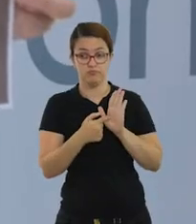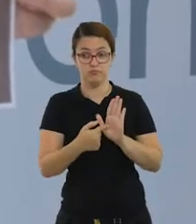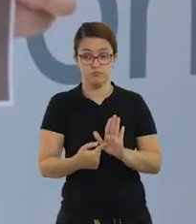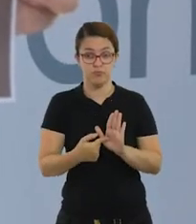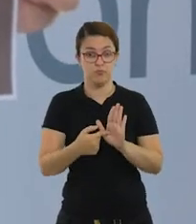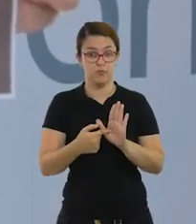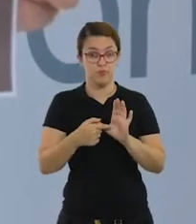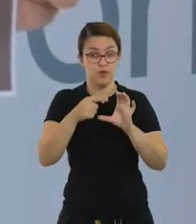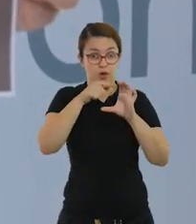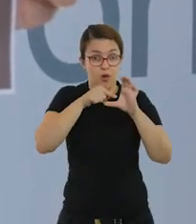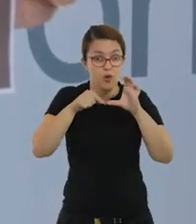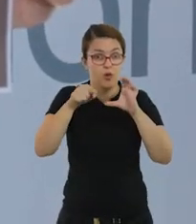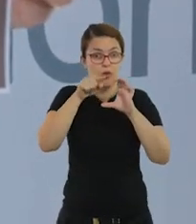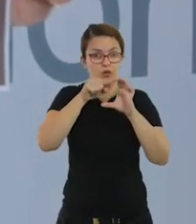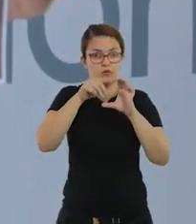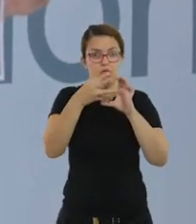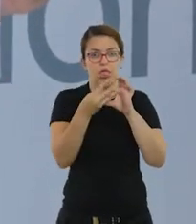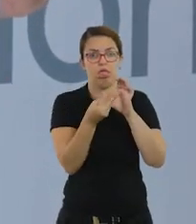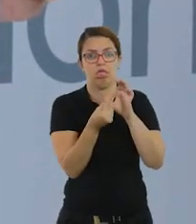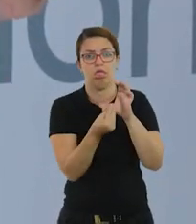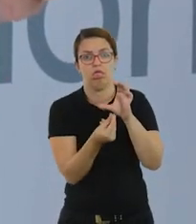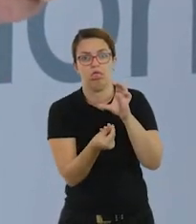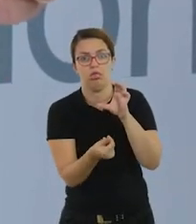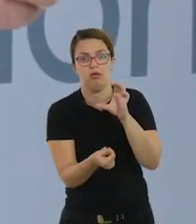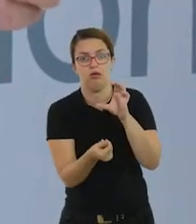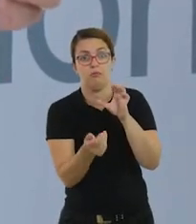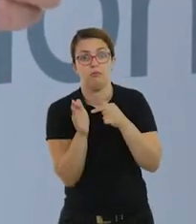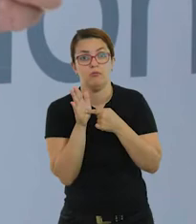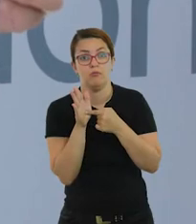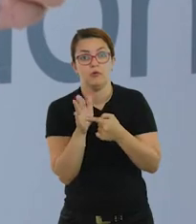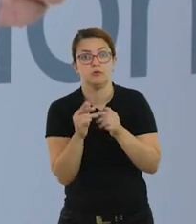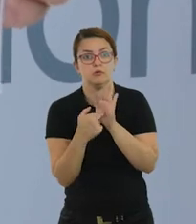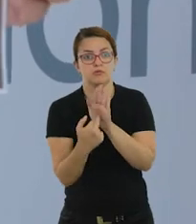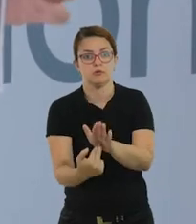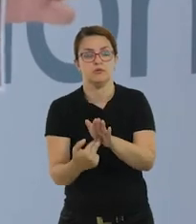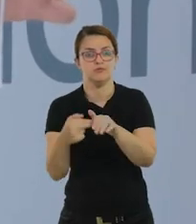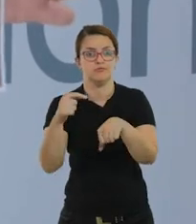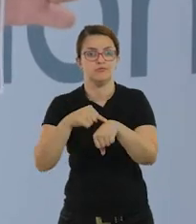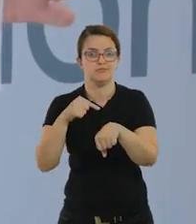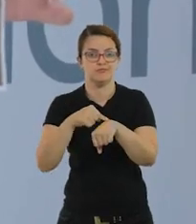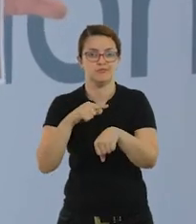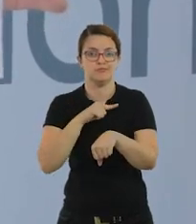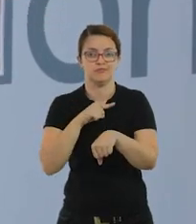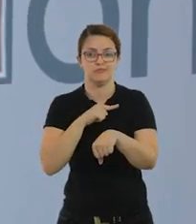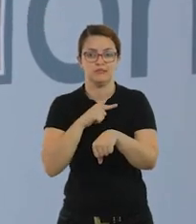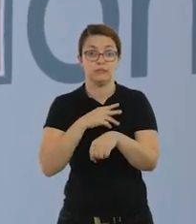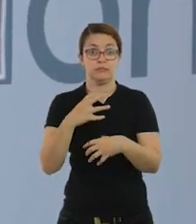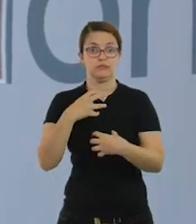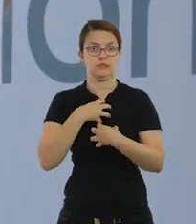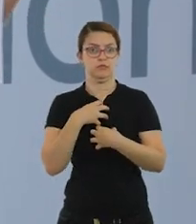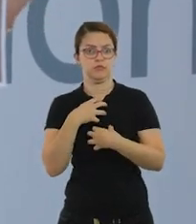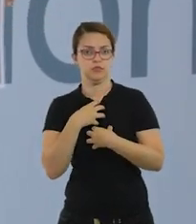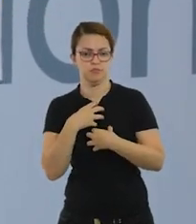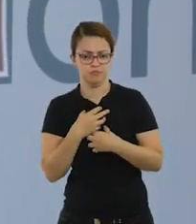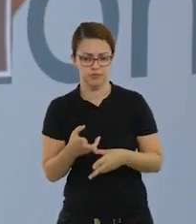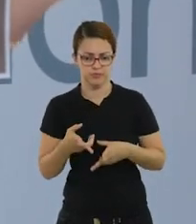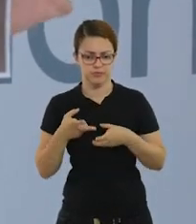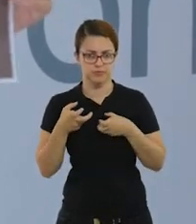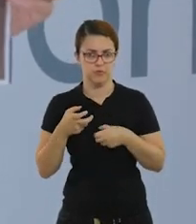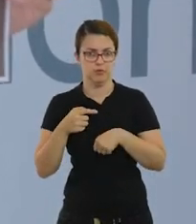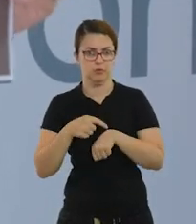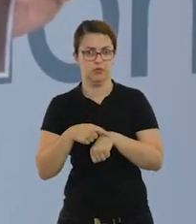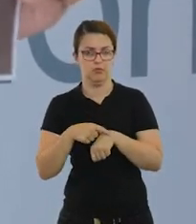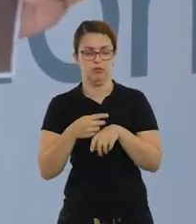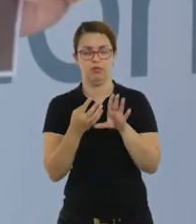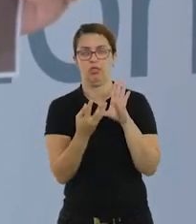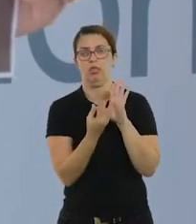relata relógios derretidos, que é uma forma de representar o tempo. É uma forma que a gente tem de sentir o tempo, de perceber